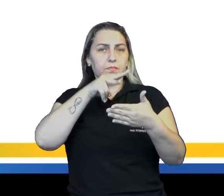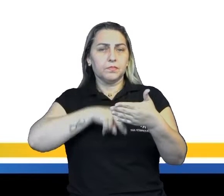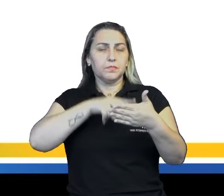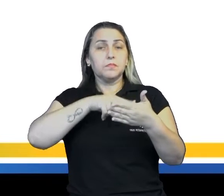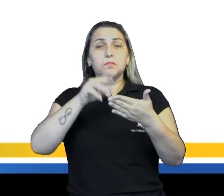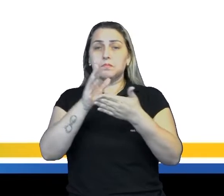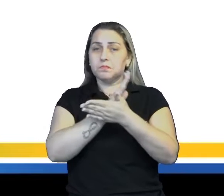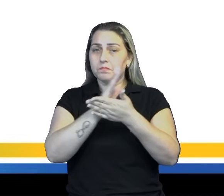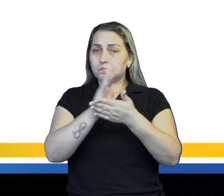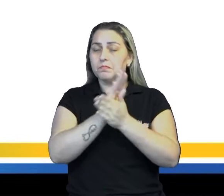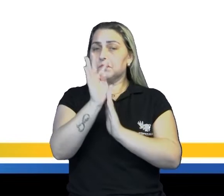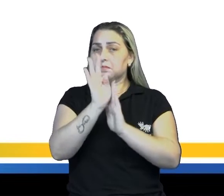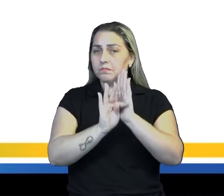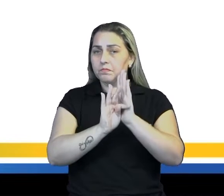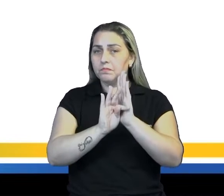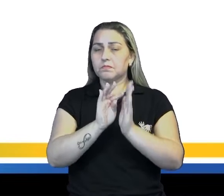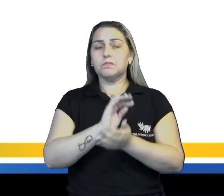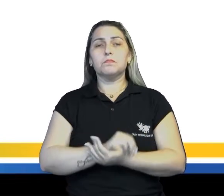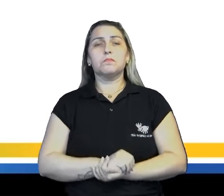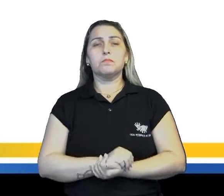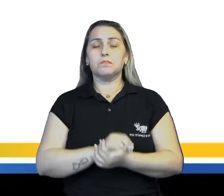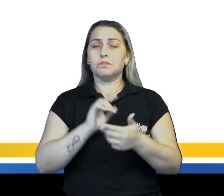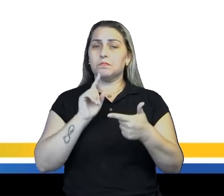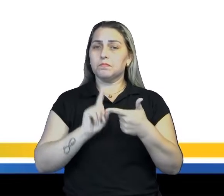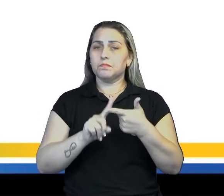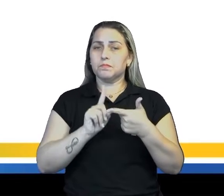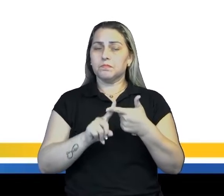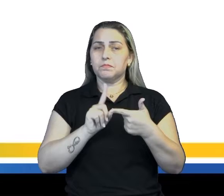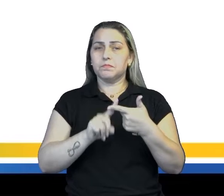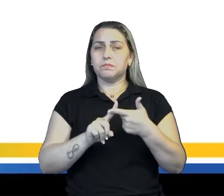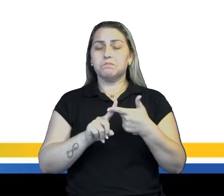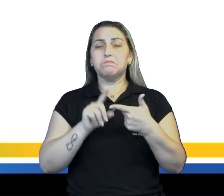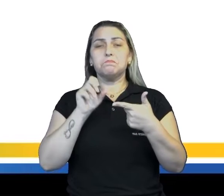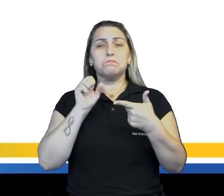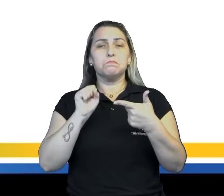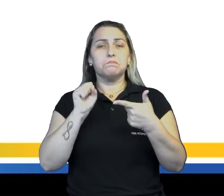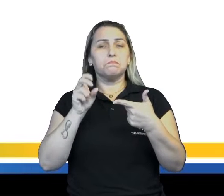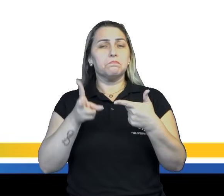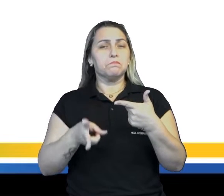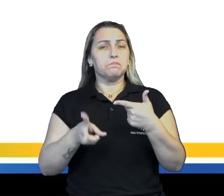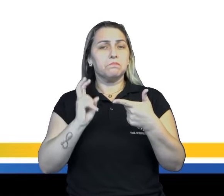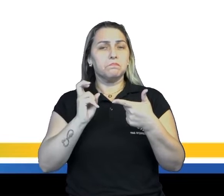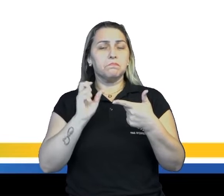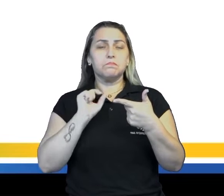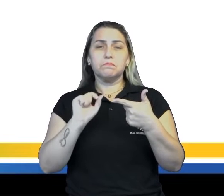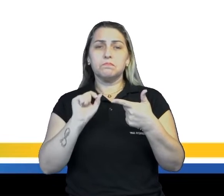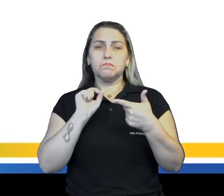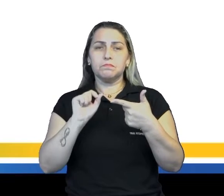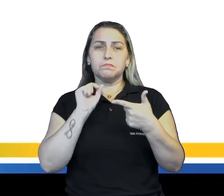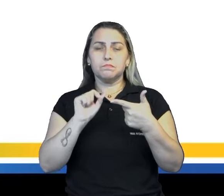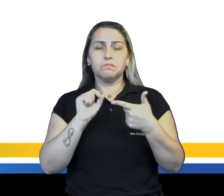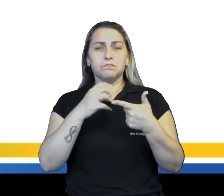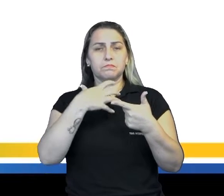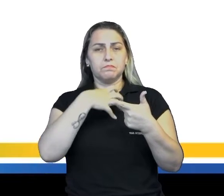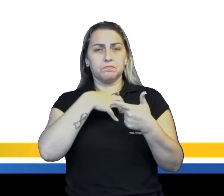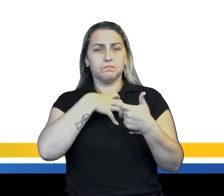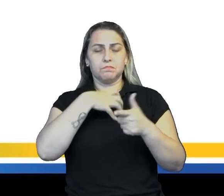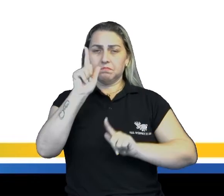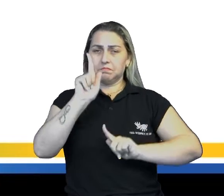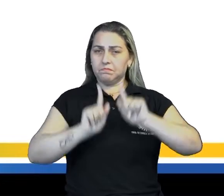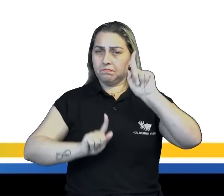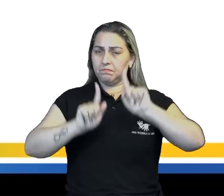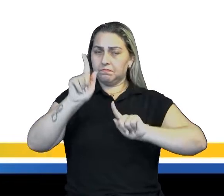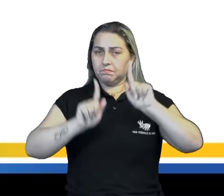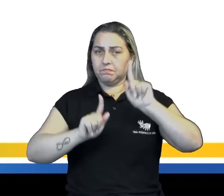né, alguma coisa, correto? Na segunda, nós podemos identificar pelo gesto, né, que ela